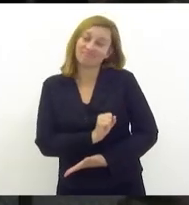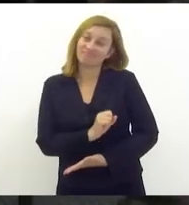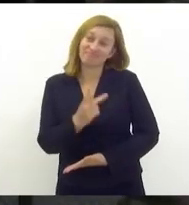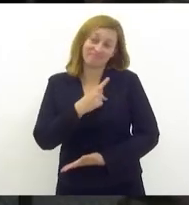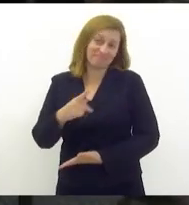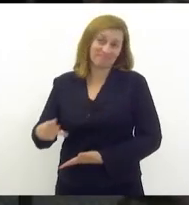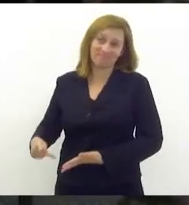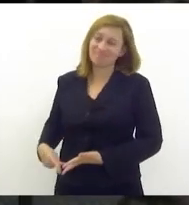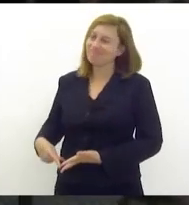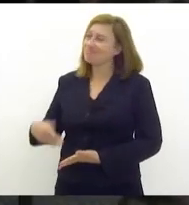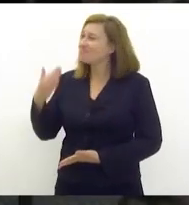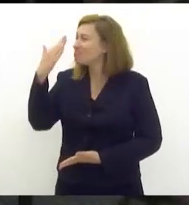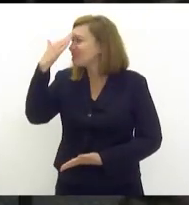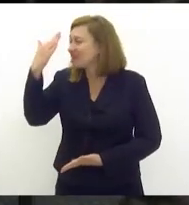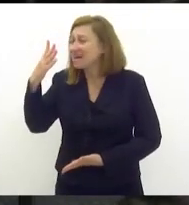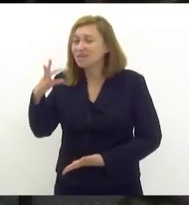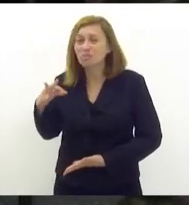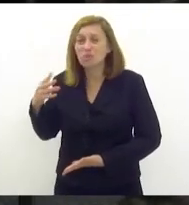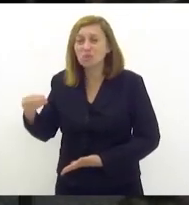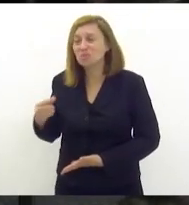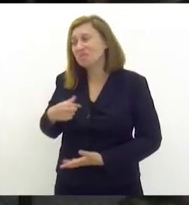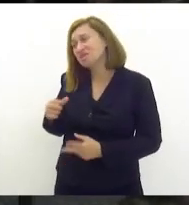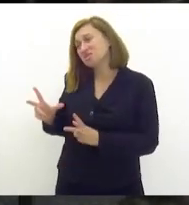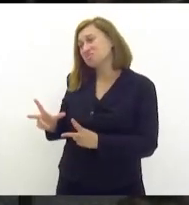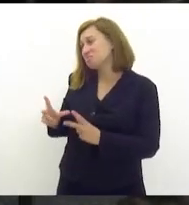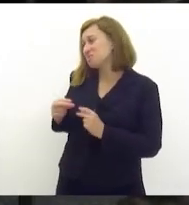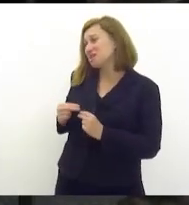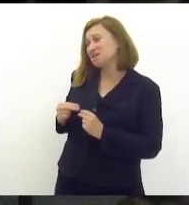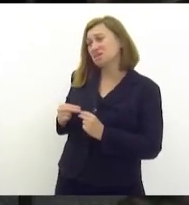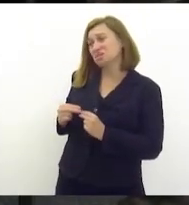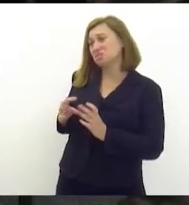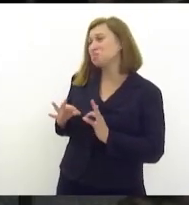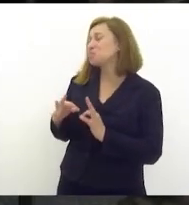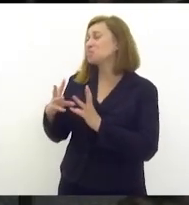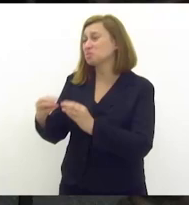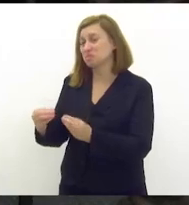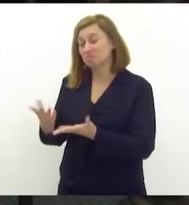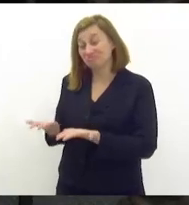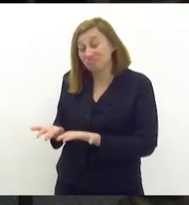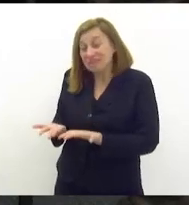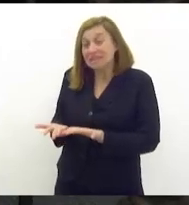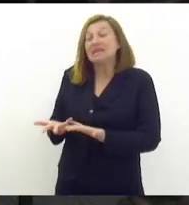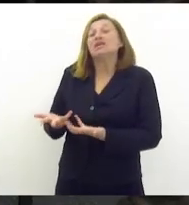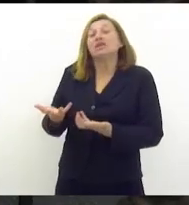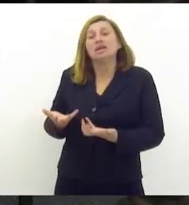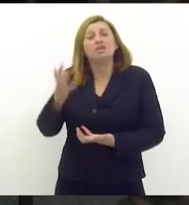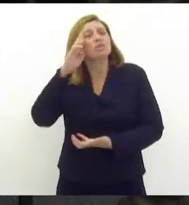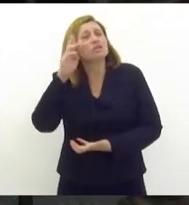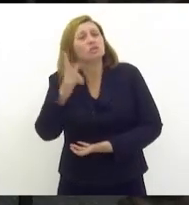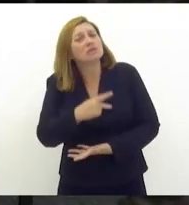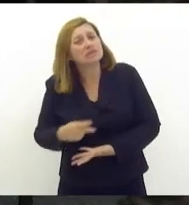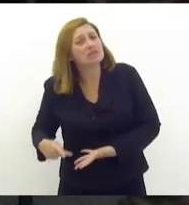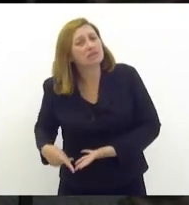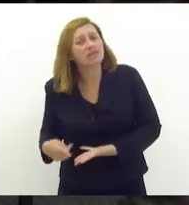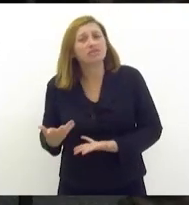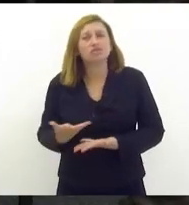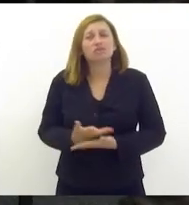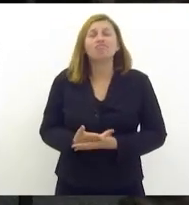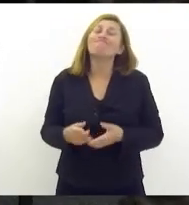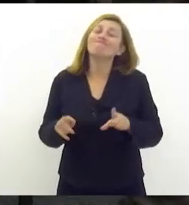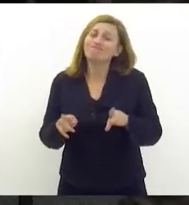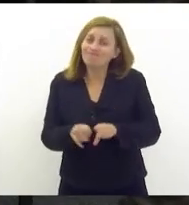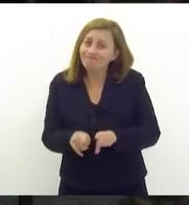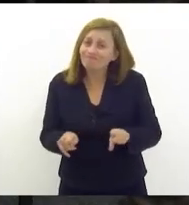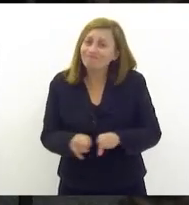não sou merecedora de tanto eu quero o presidente é também